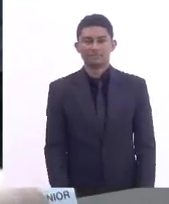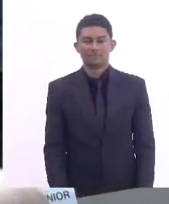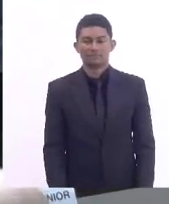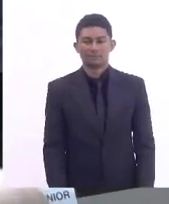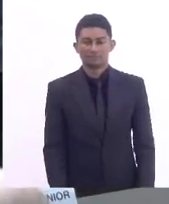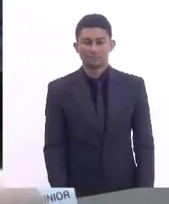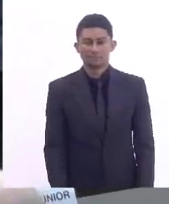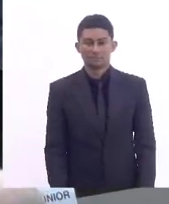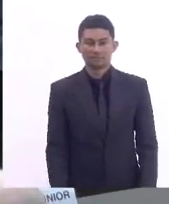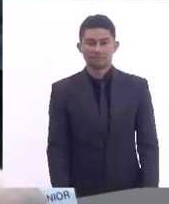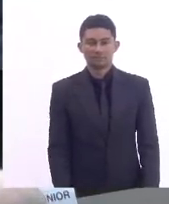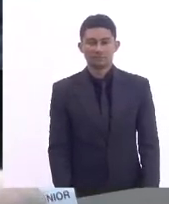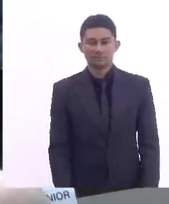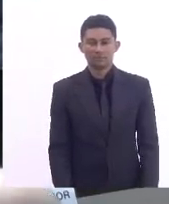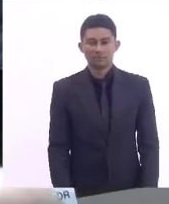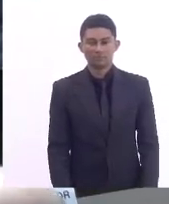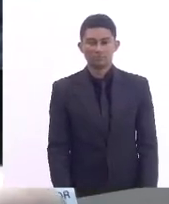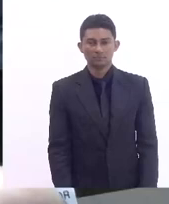G1